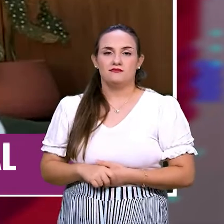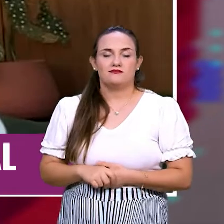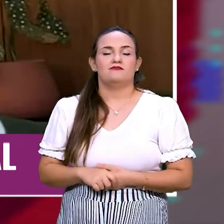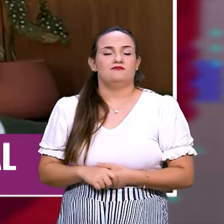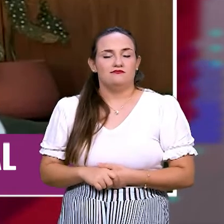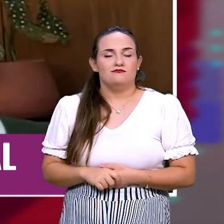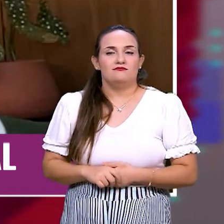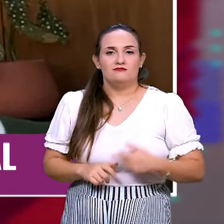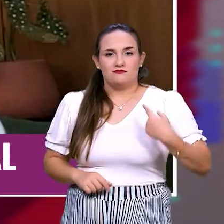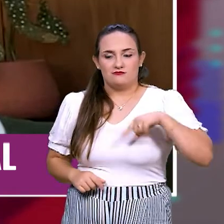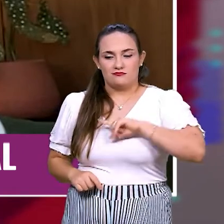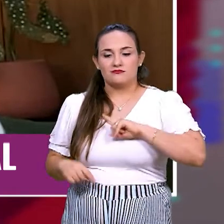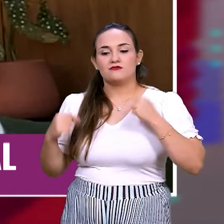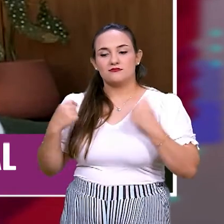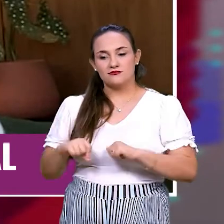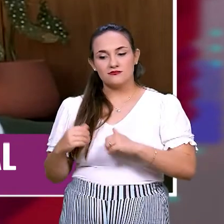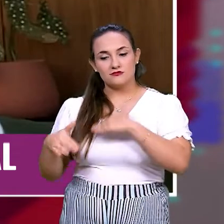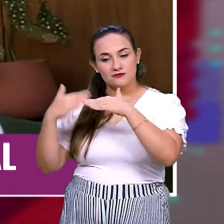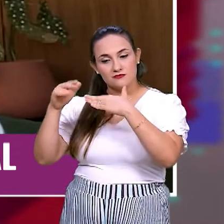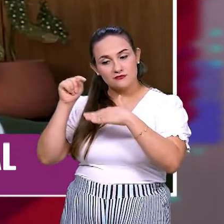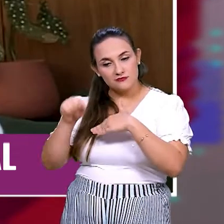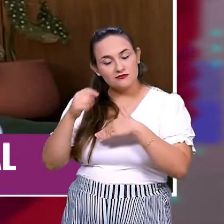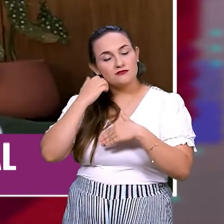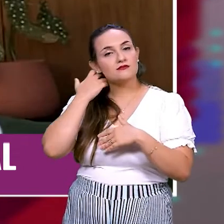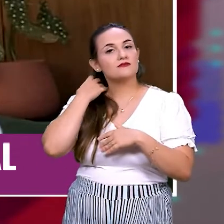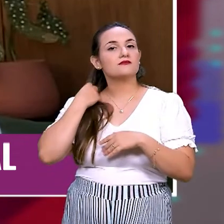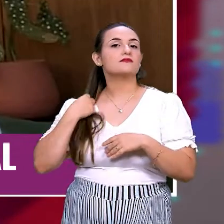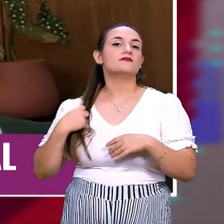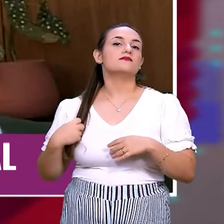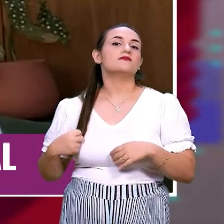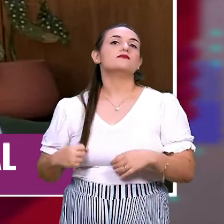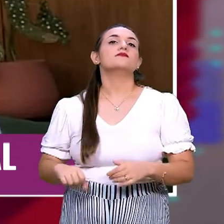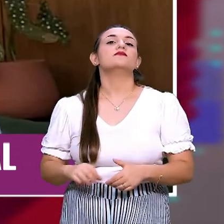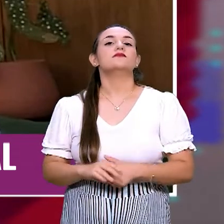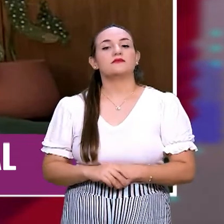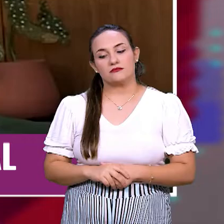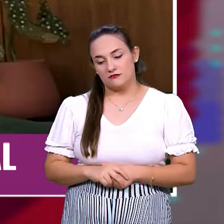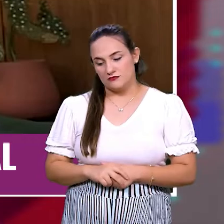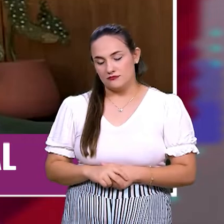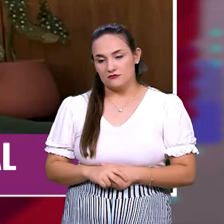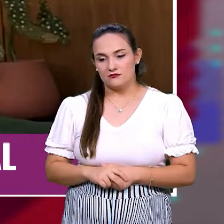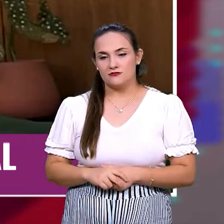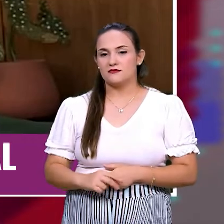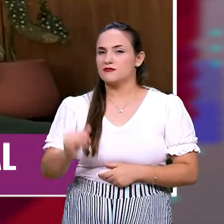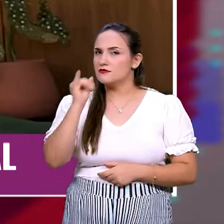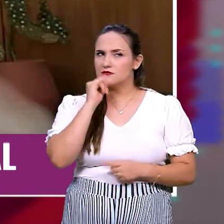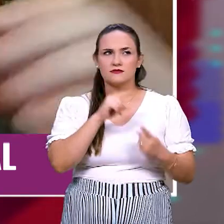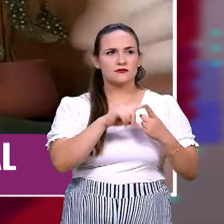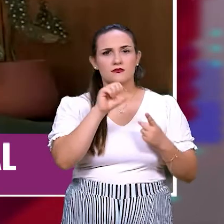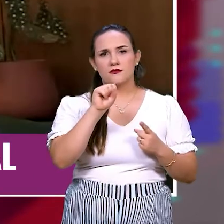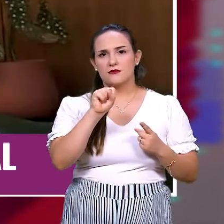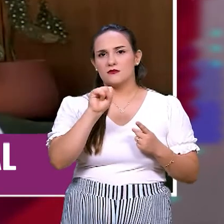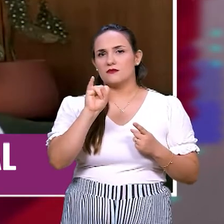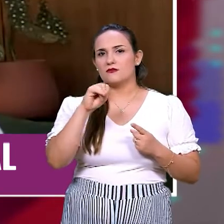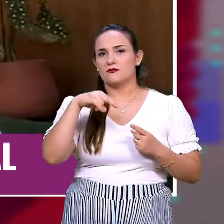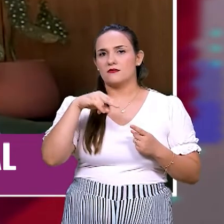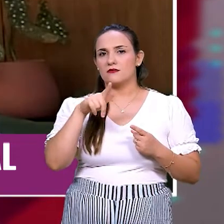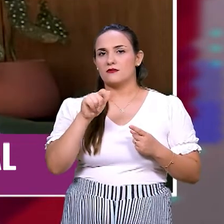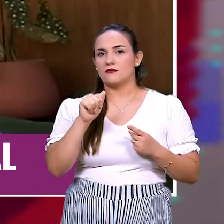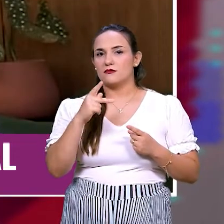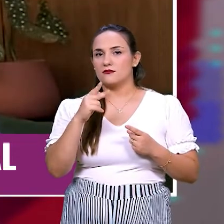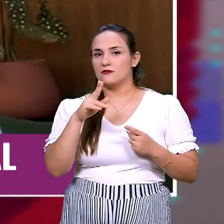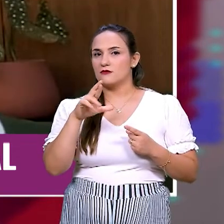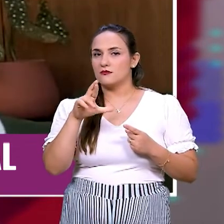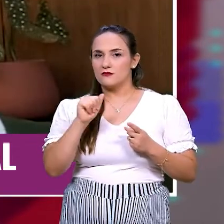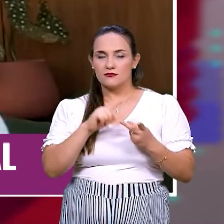na frente. Então, a gente precisa desenvolver isso, assim como a Singapura